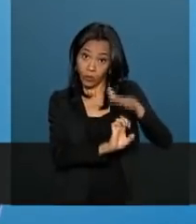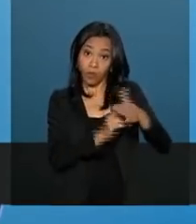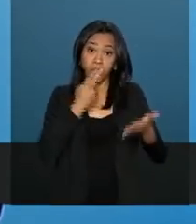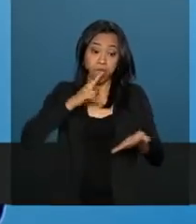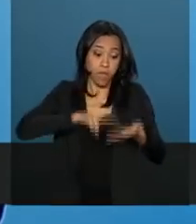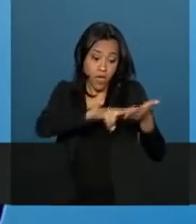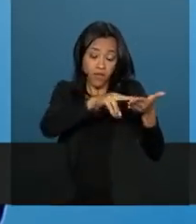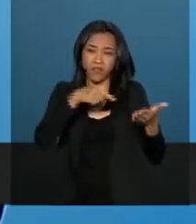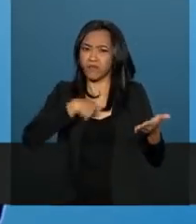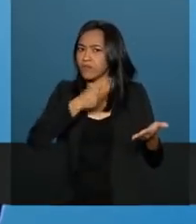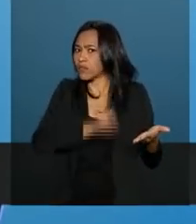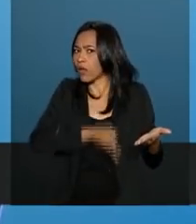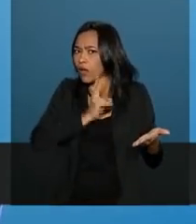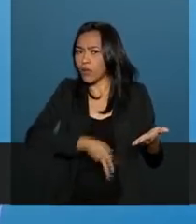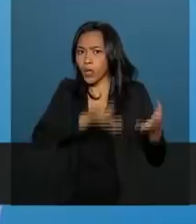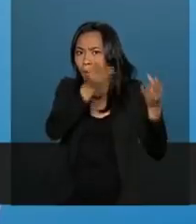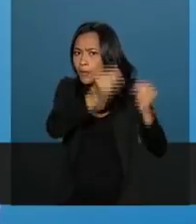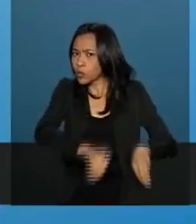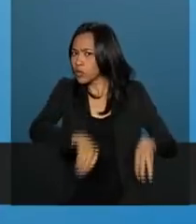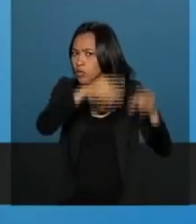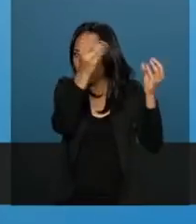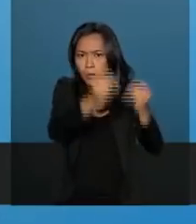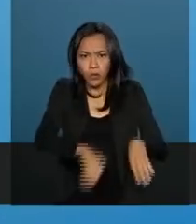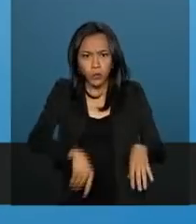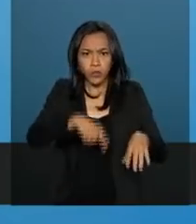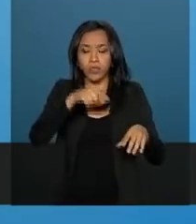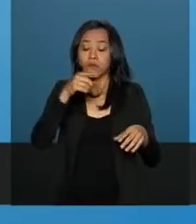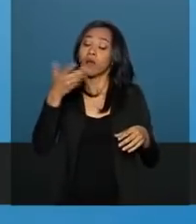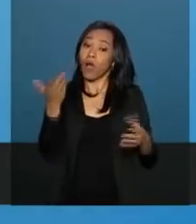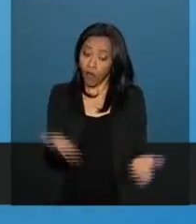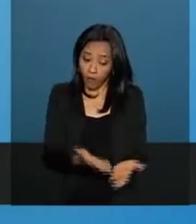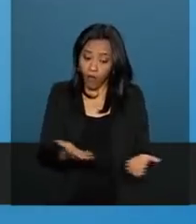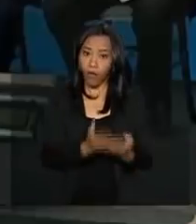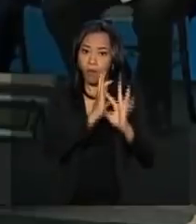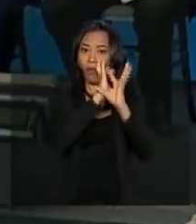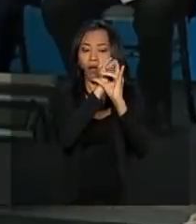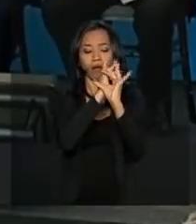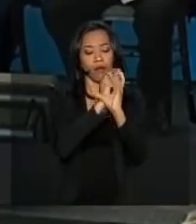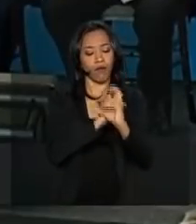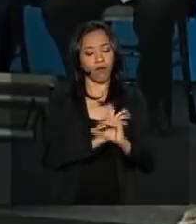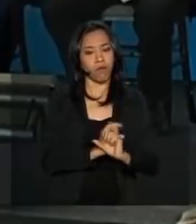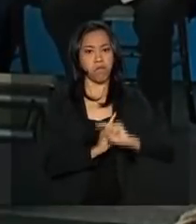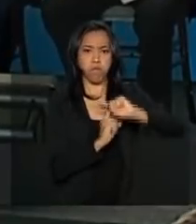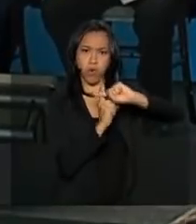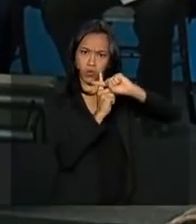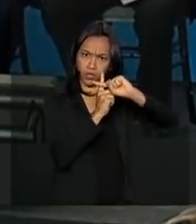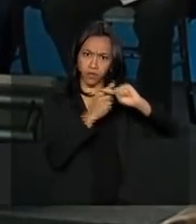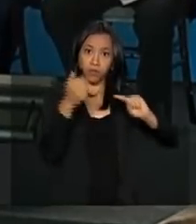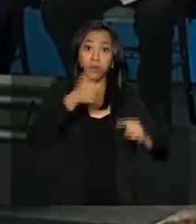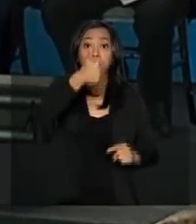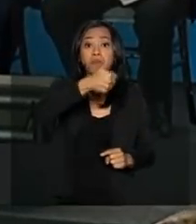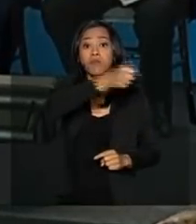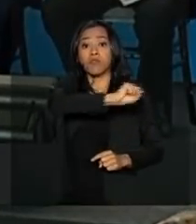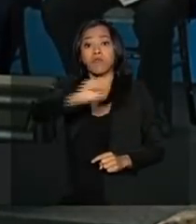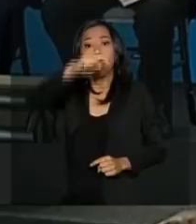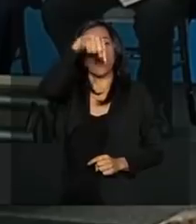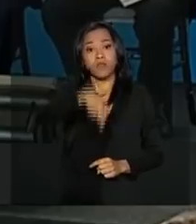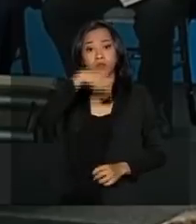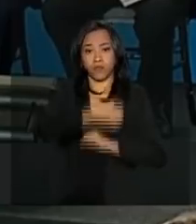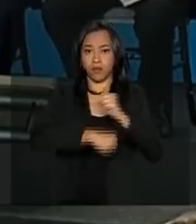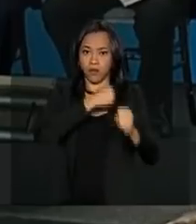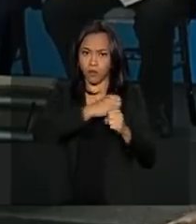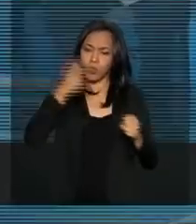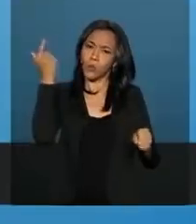davam prejuízo constantemente. O balanço só foi positivo agora, no primeiro semestre deste ano. Portanto, uma